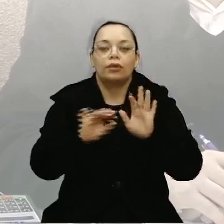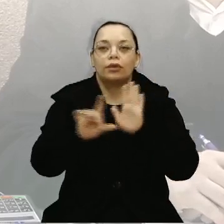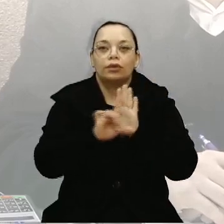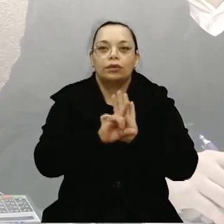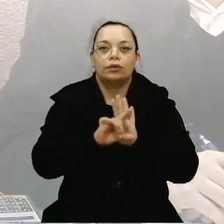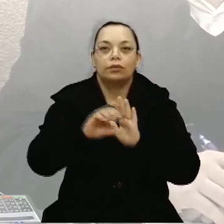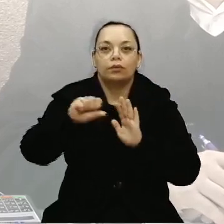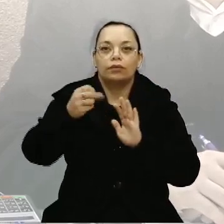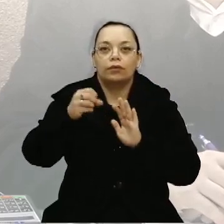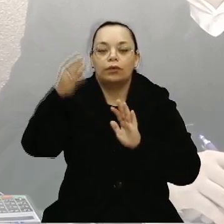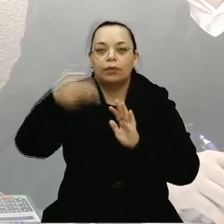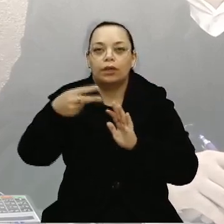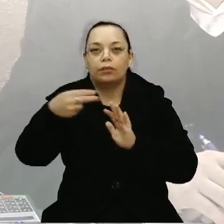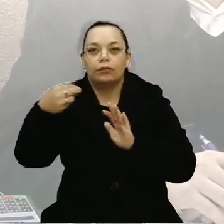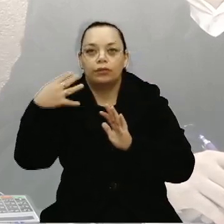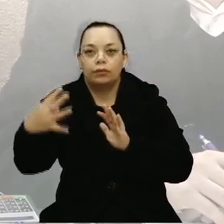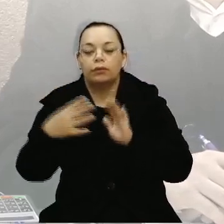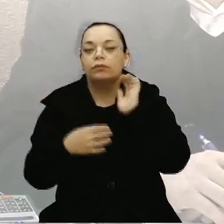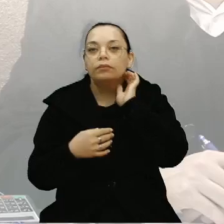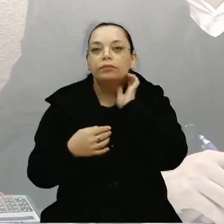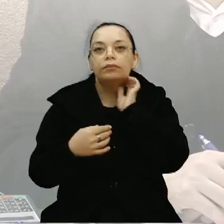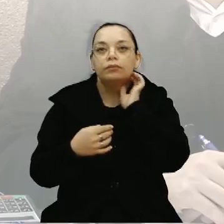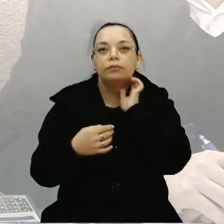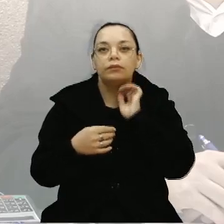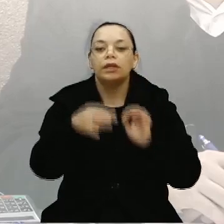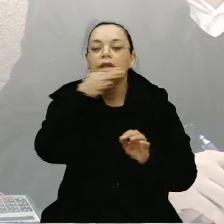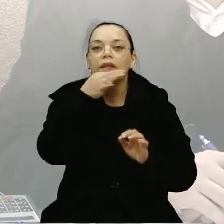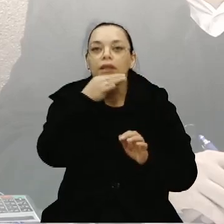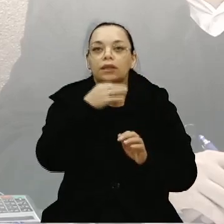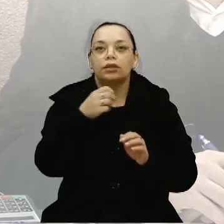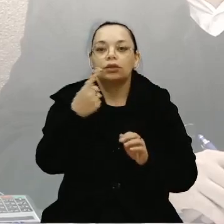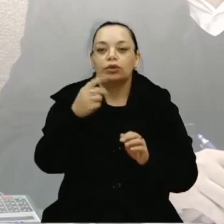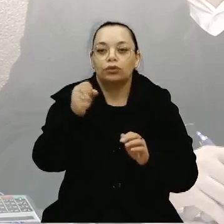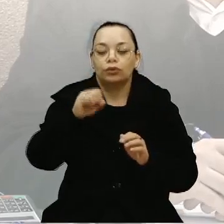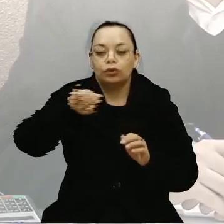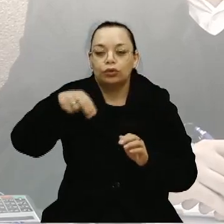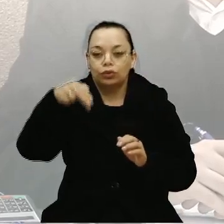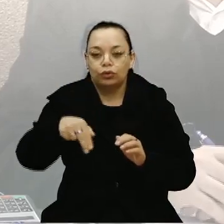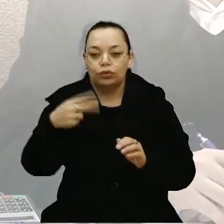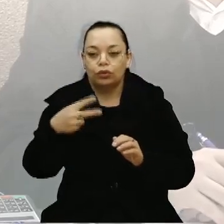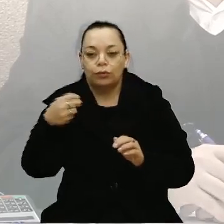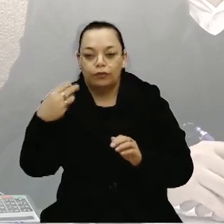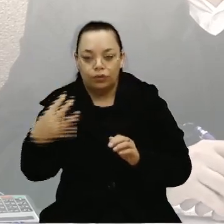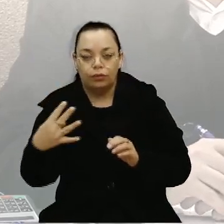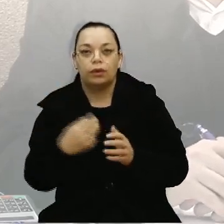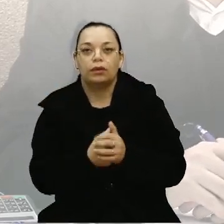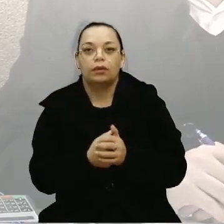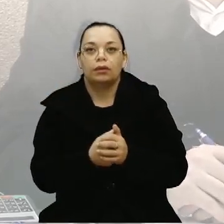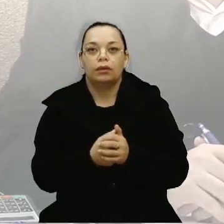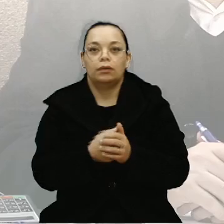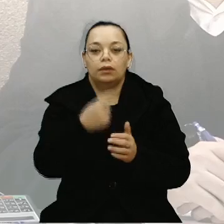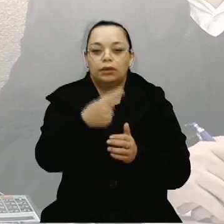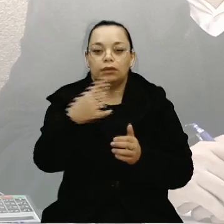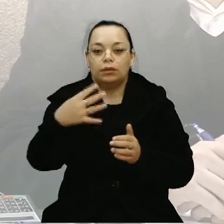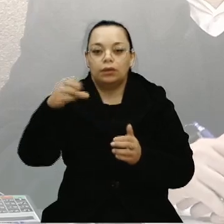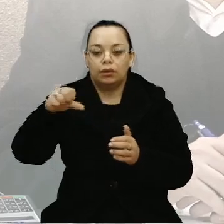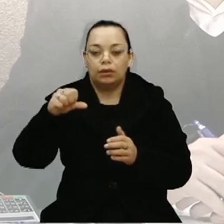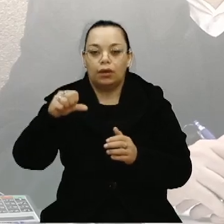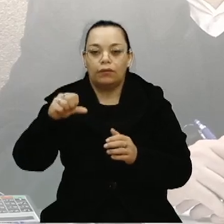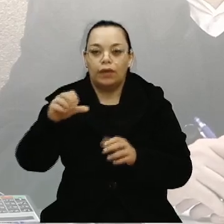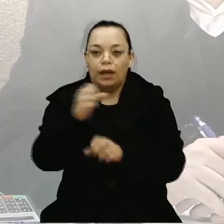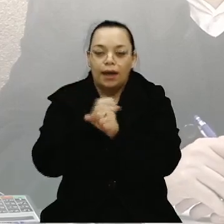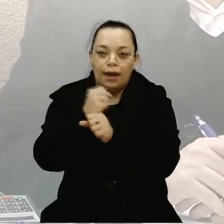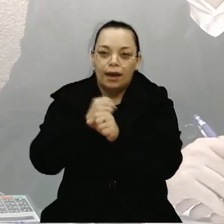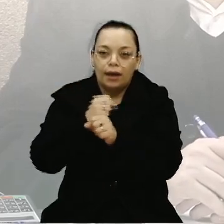número 98/2024. Caxias do Sul, 18 de junho de 2024, 149 anos da colonização